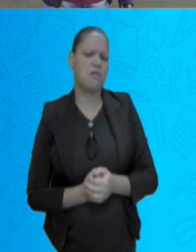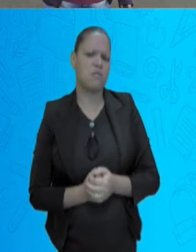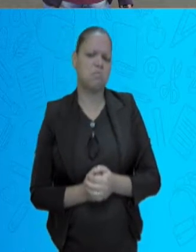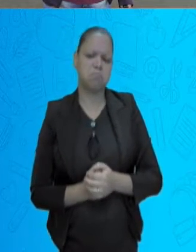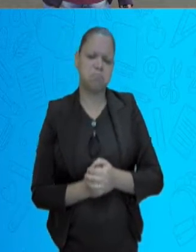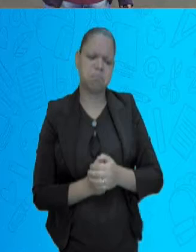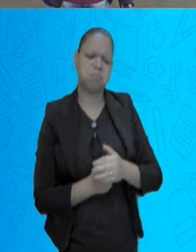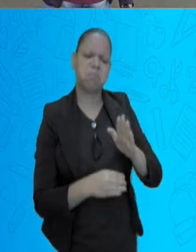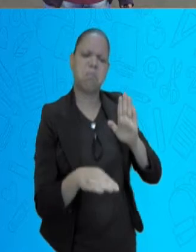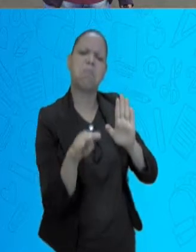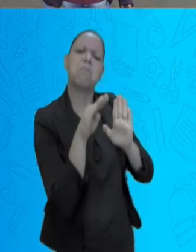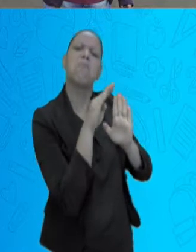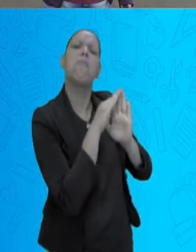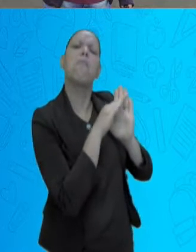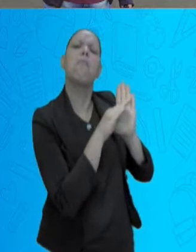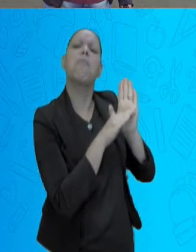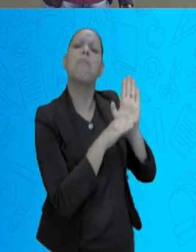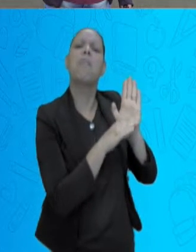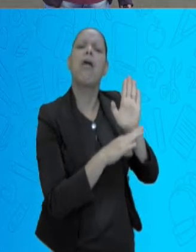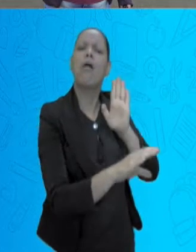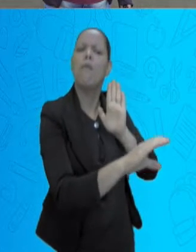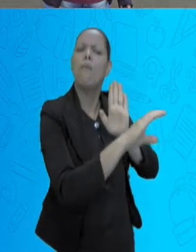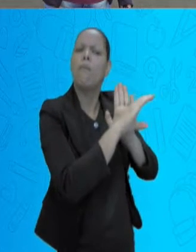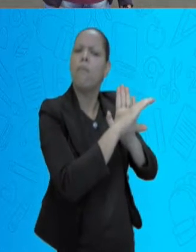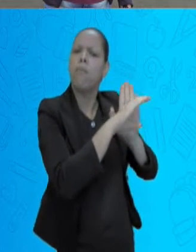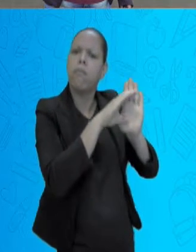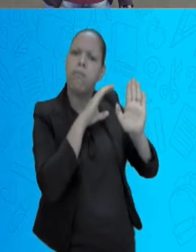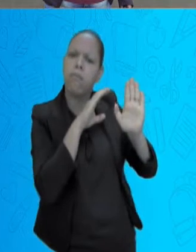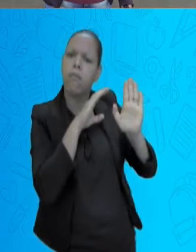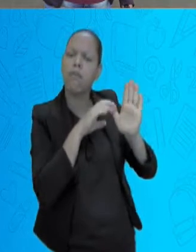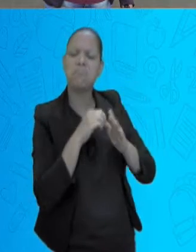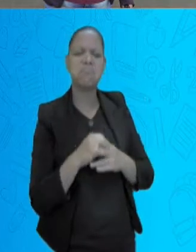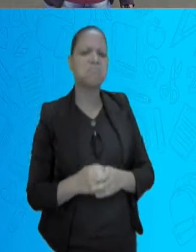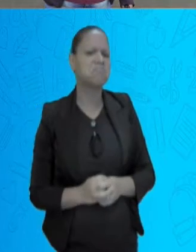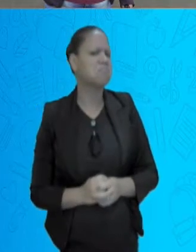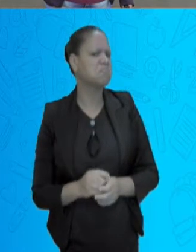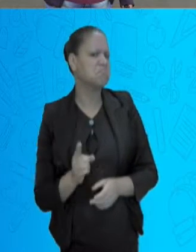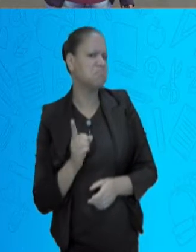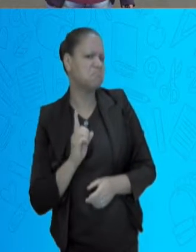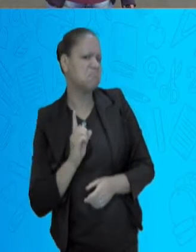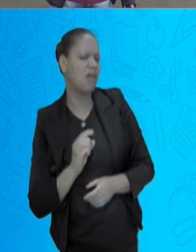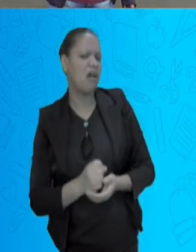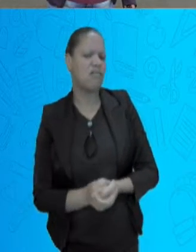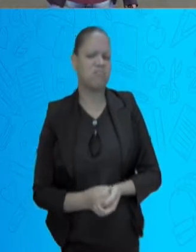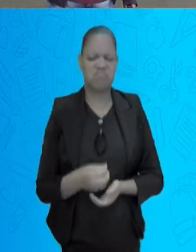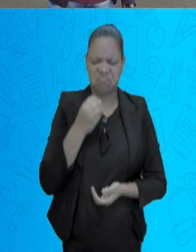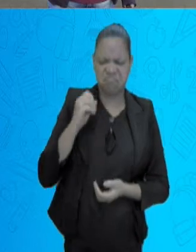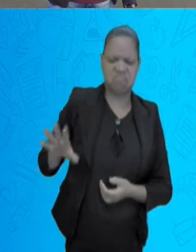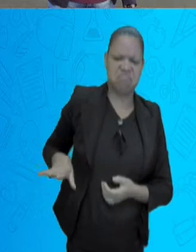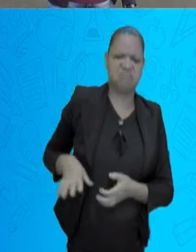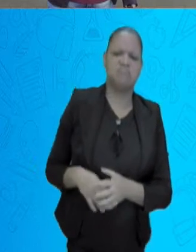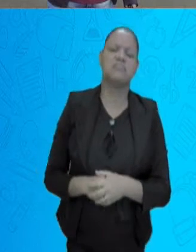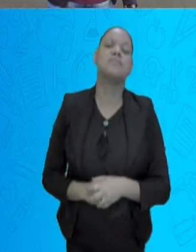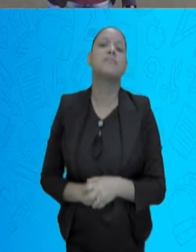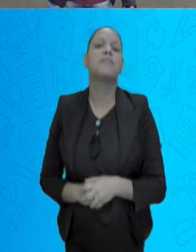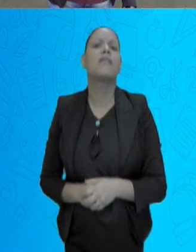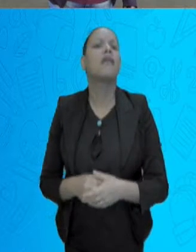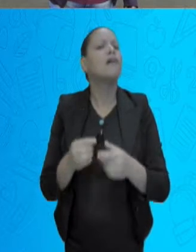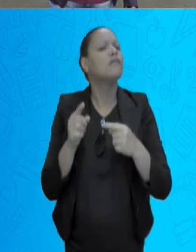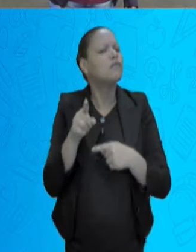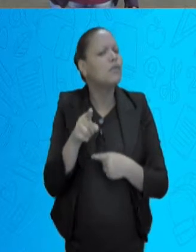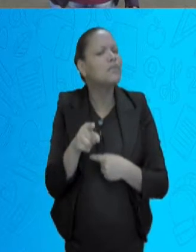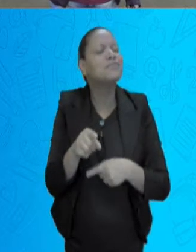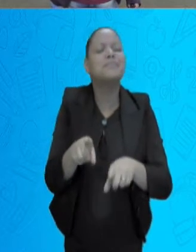de capítulos, não tem os personagens, vários cenários. Não, está descartada a novela. Você também